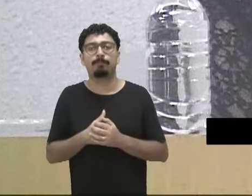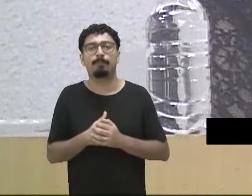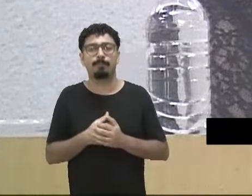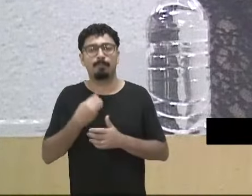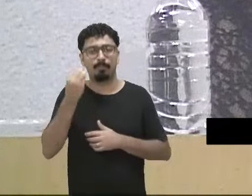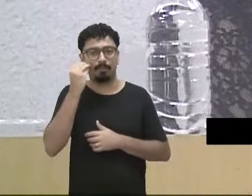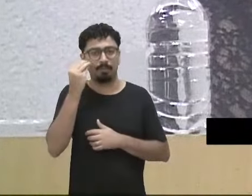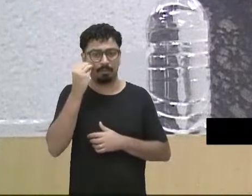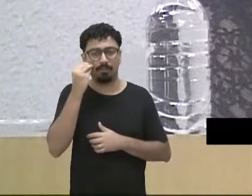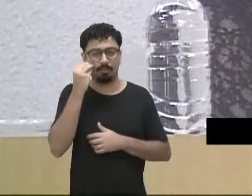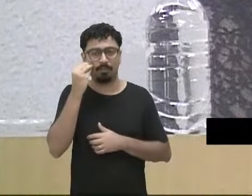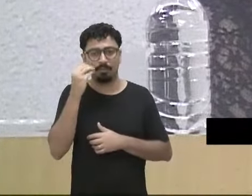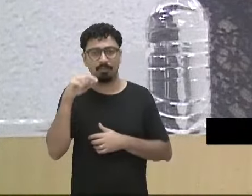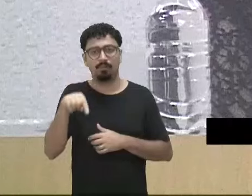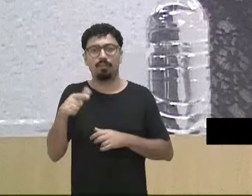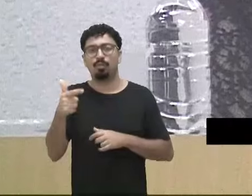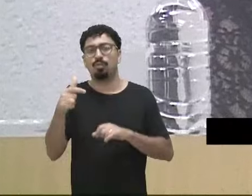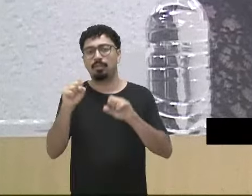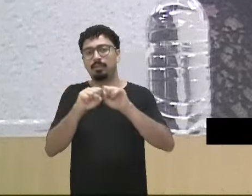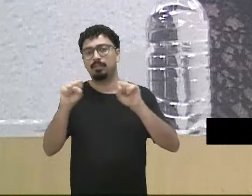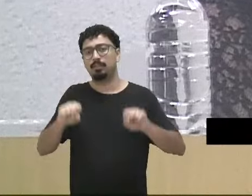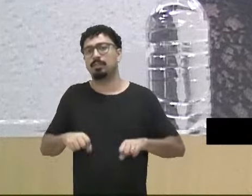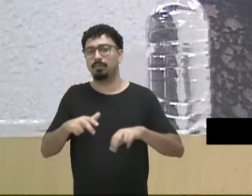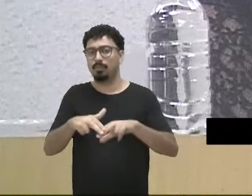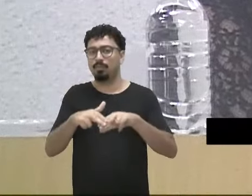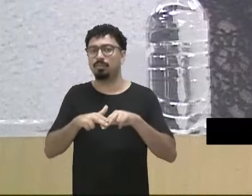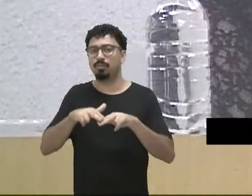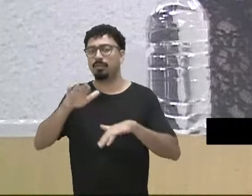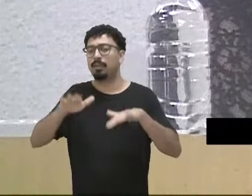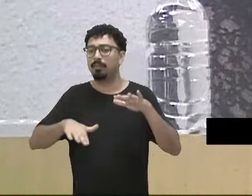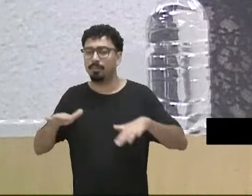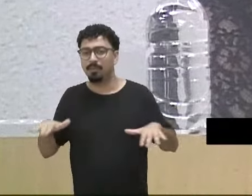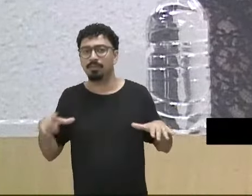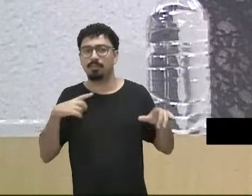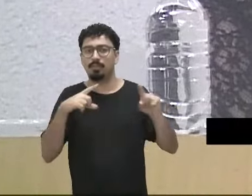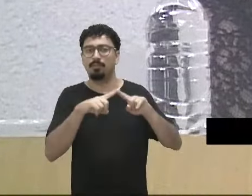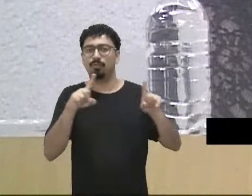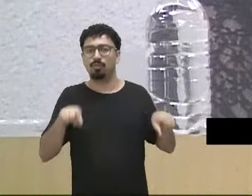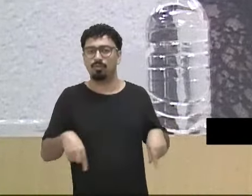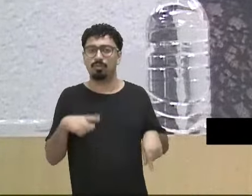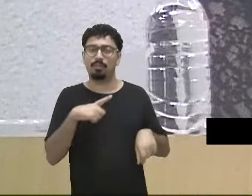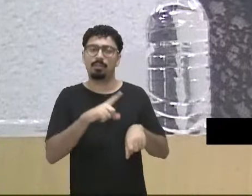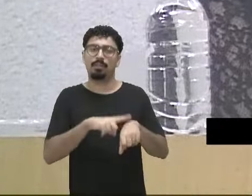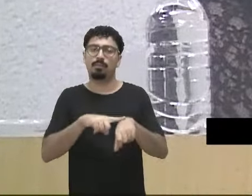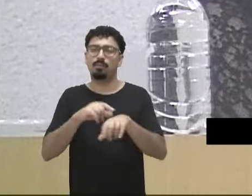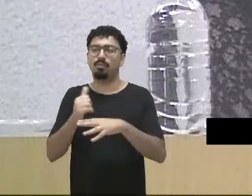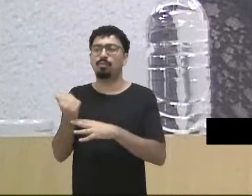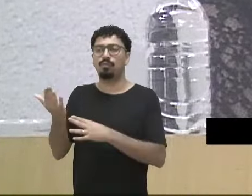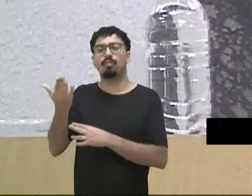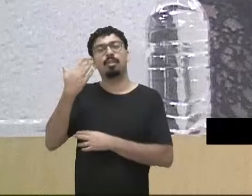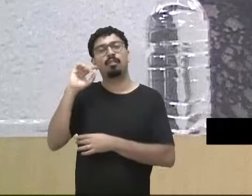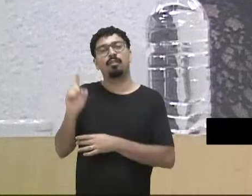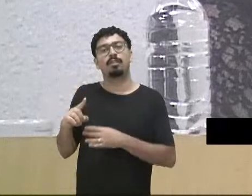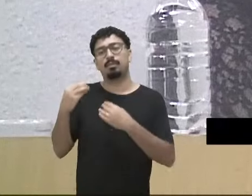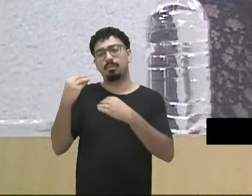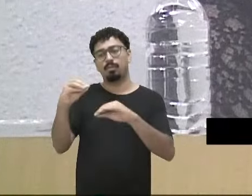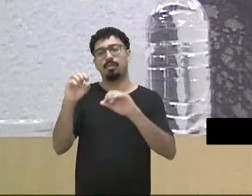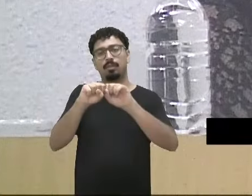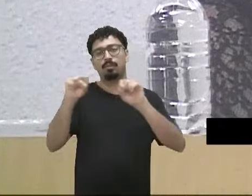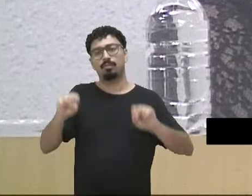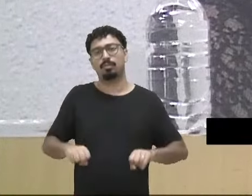temos, né, um sisteminha para isso, até porque vai depender muito. Tem servidor que tem tempo de fora, não vai saber alimentar sistema. Mas nós temos